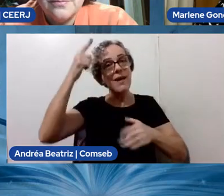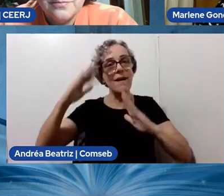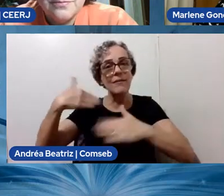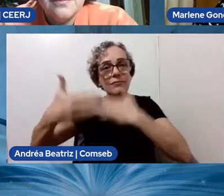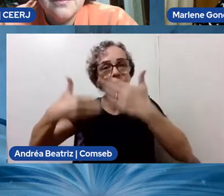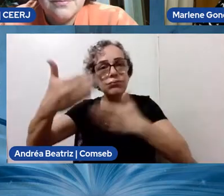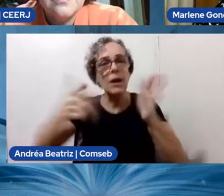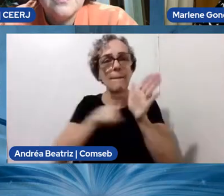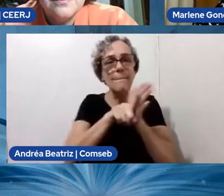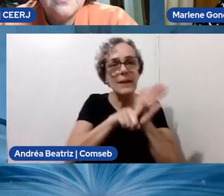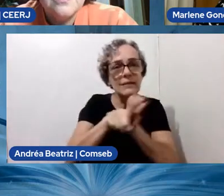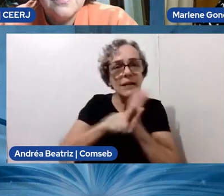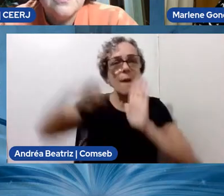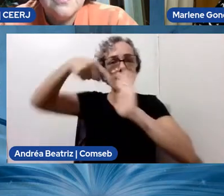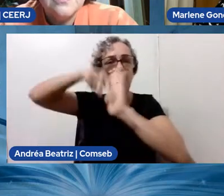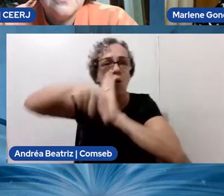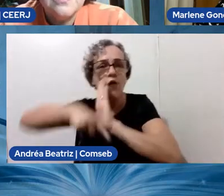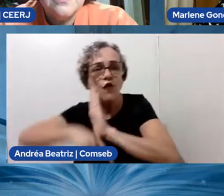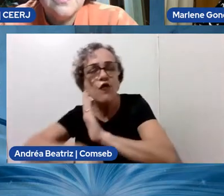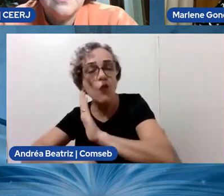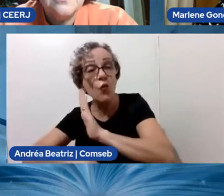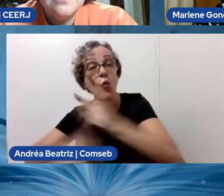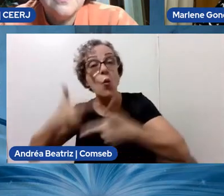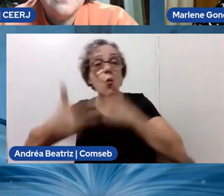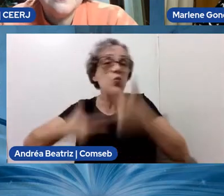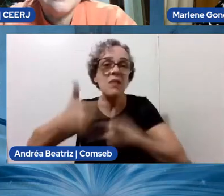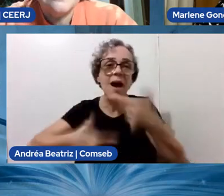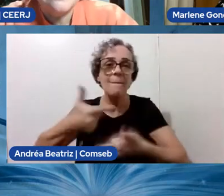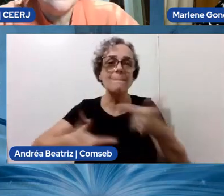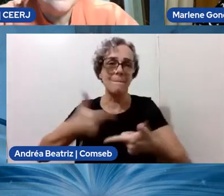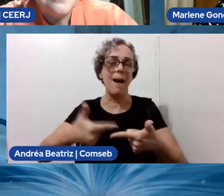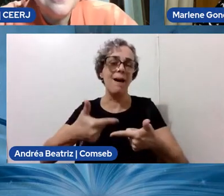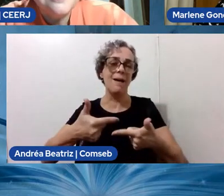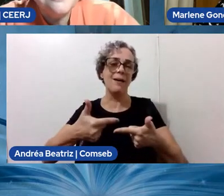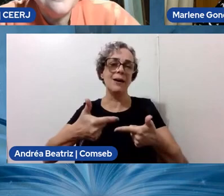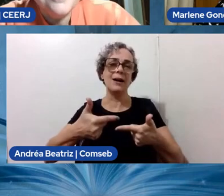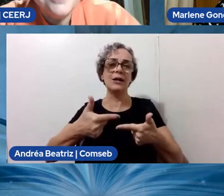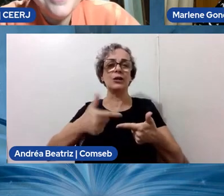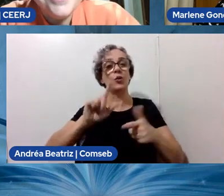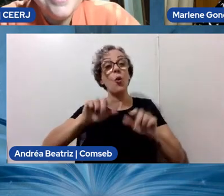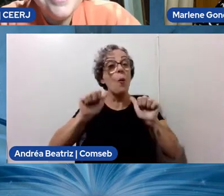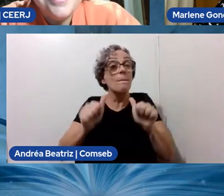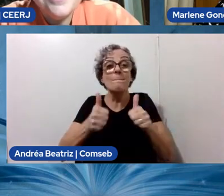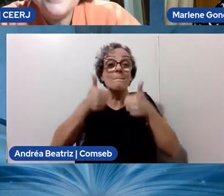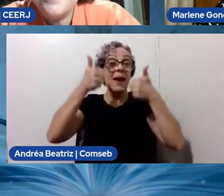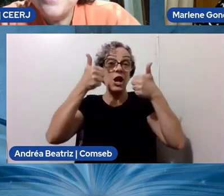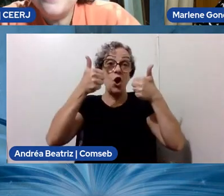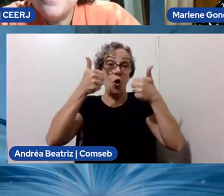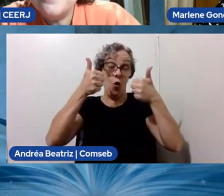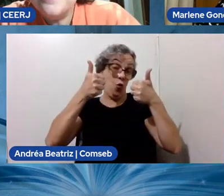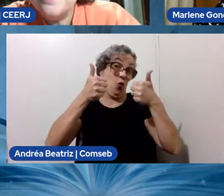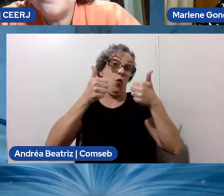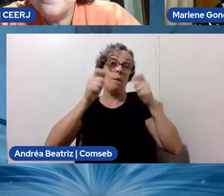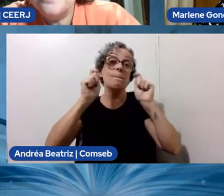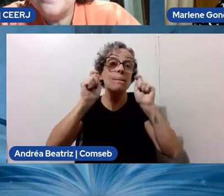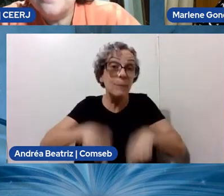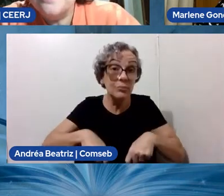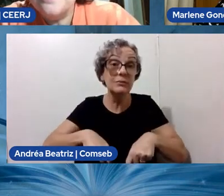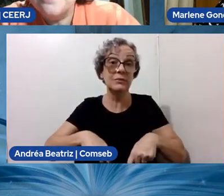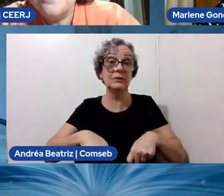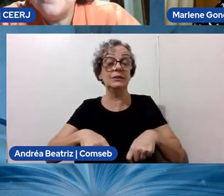no aprofundamento, realizando um trabalho que seja o melhor possível dentro das nossas condições